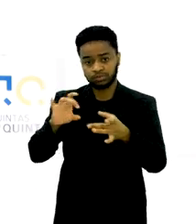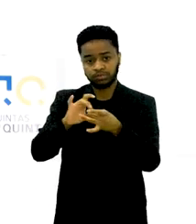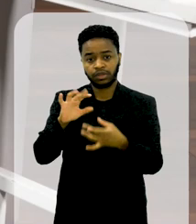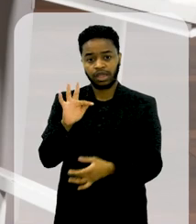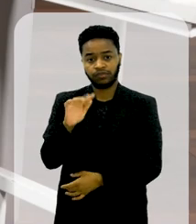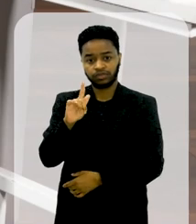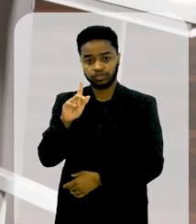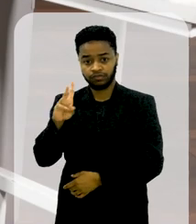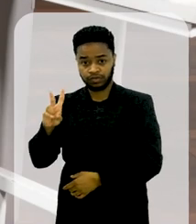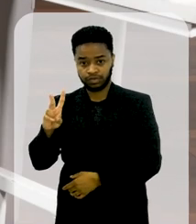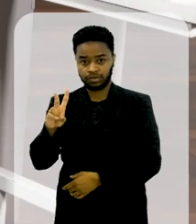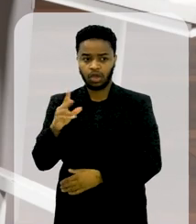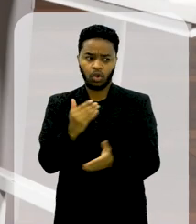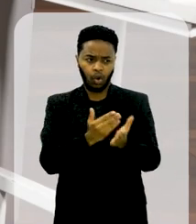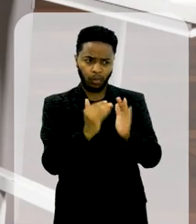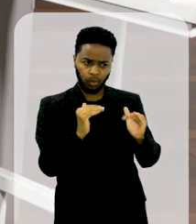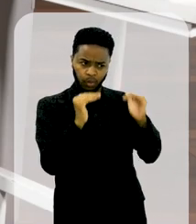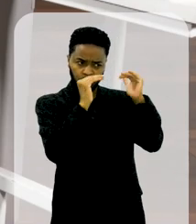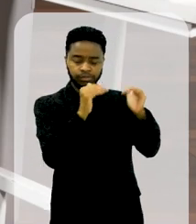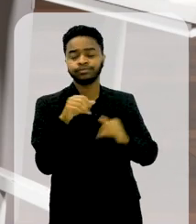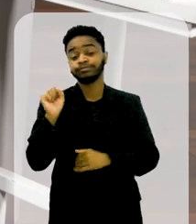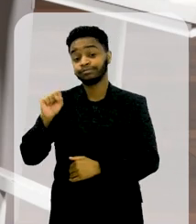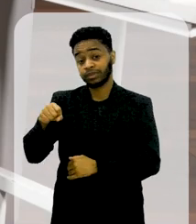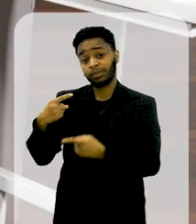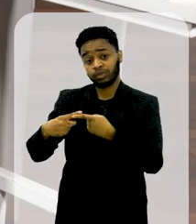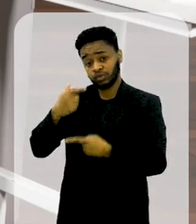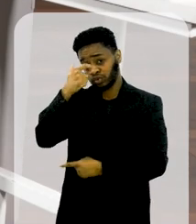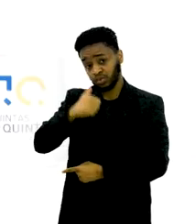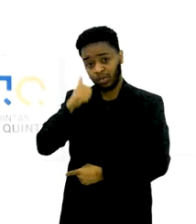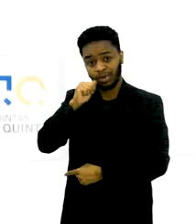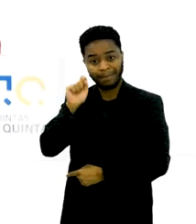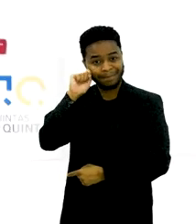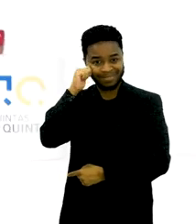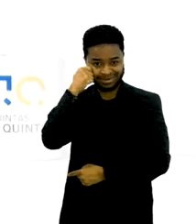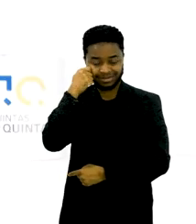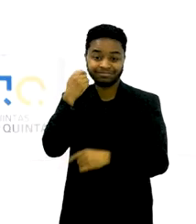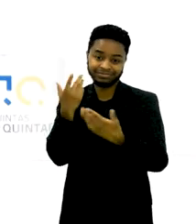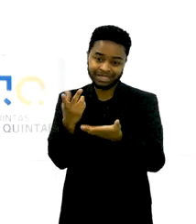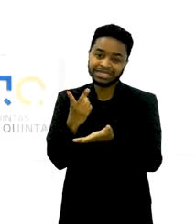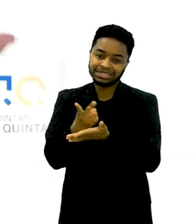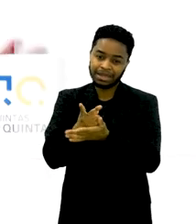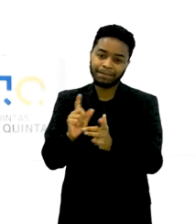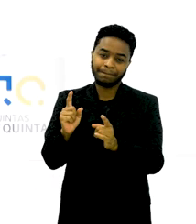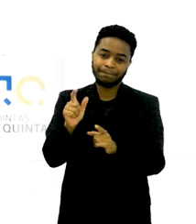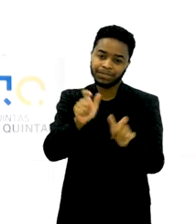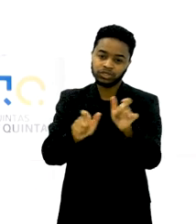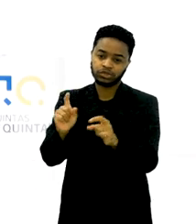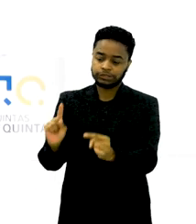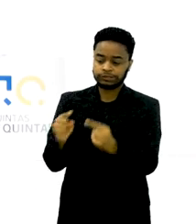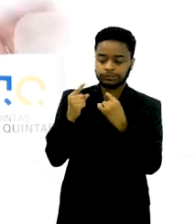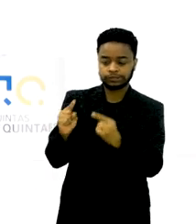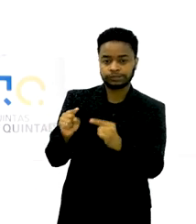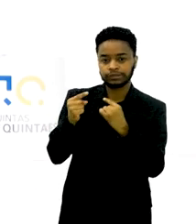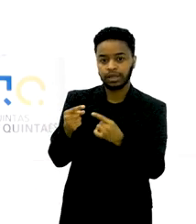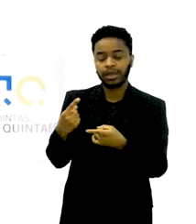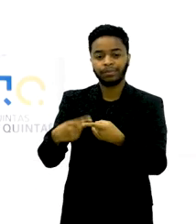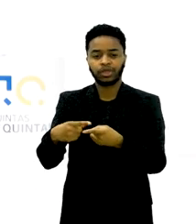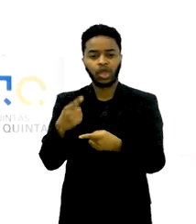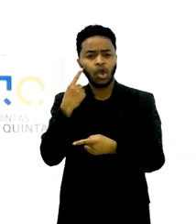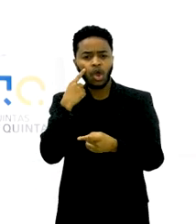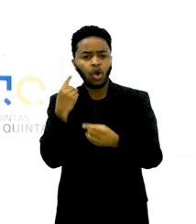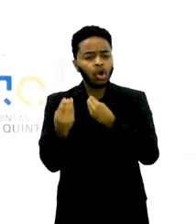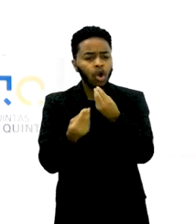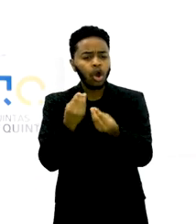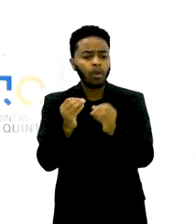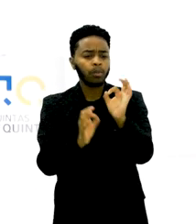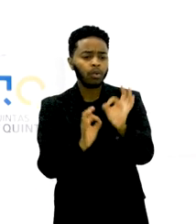já começa é porque aí eu sou mulher preta então toda hora você é desafiada tipo Ai